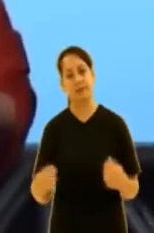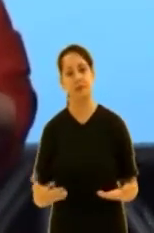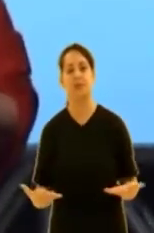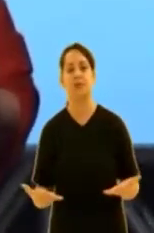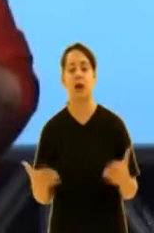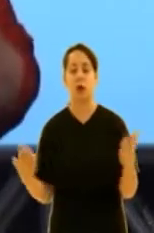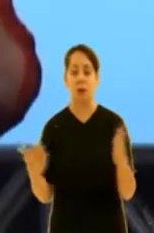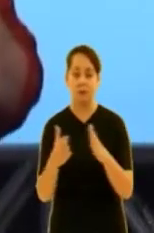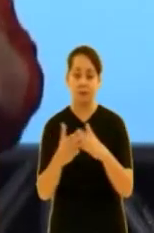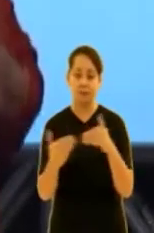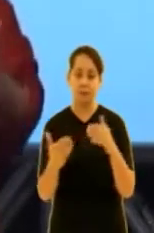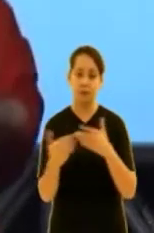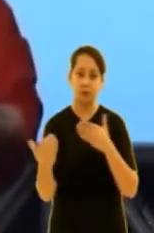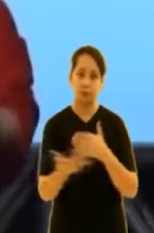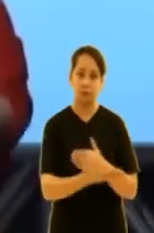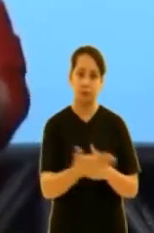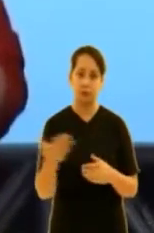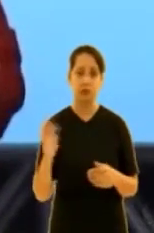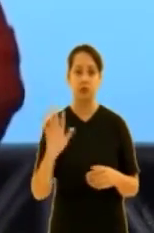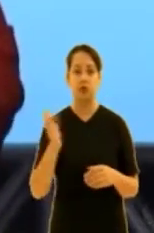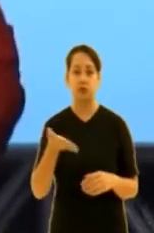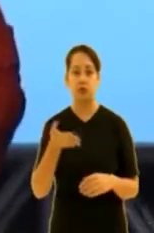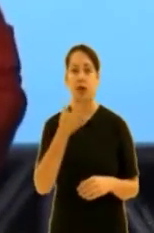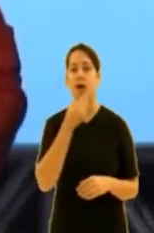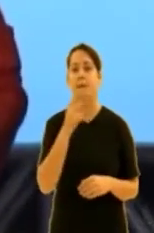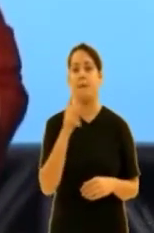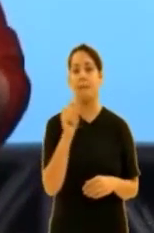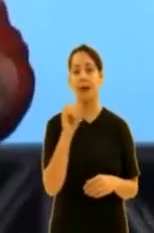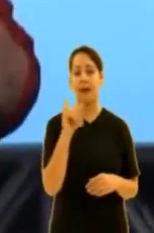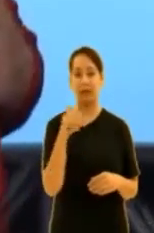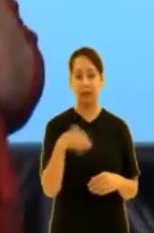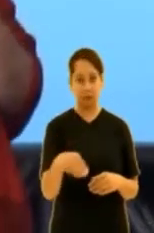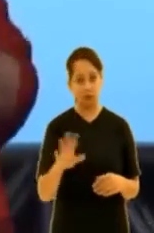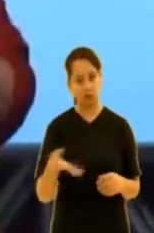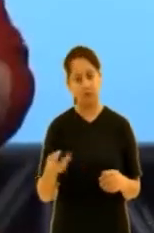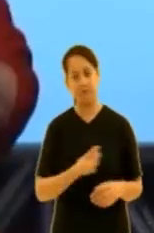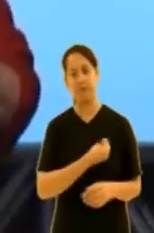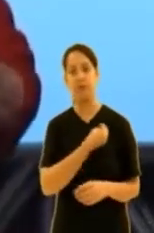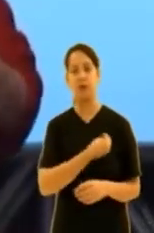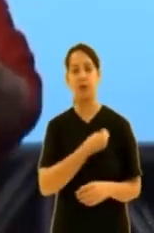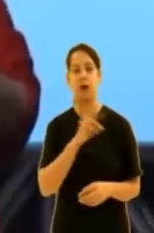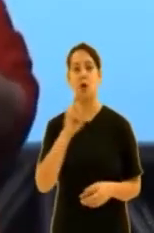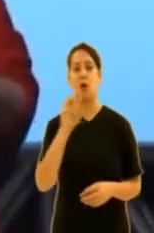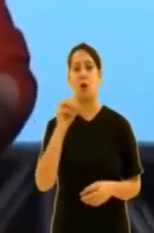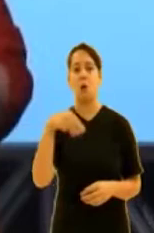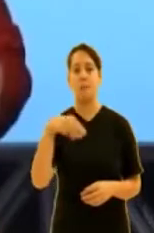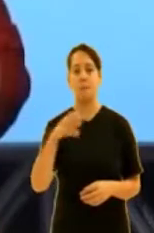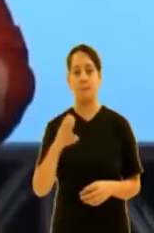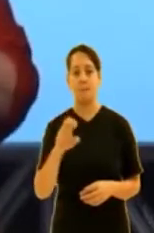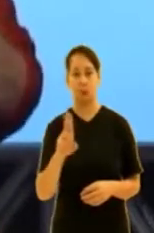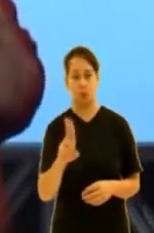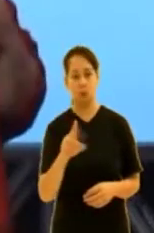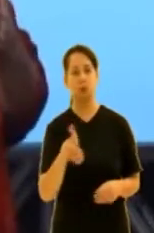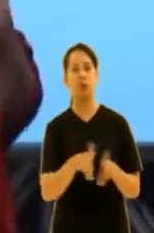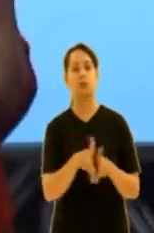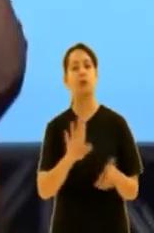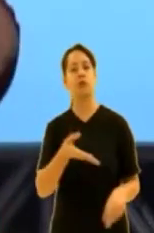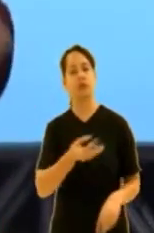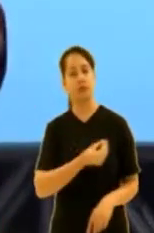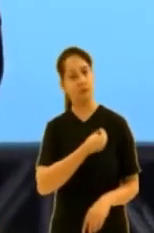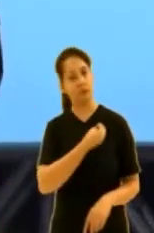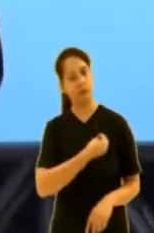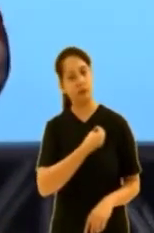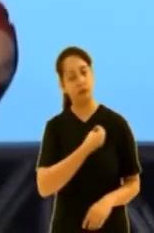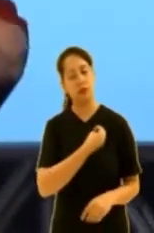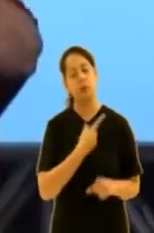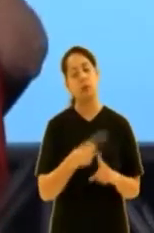pedir para vocês, o Paim já está aqui, o Romeu já está aqui, a gente vai cumprir o horário, porque depois todo mundo, cada